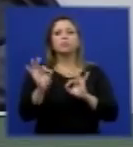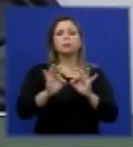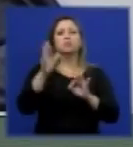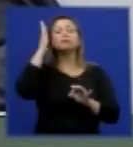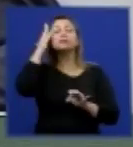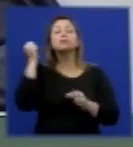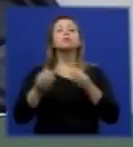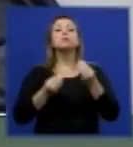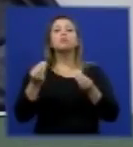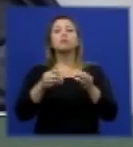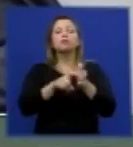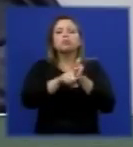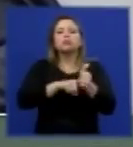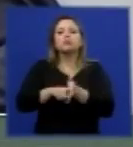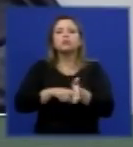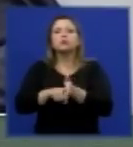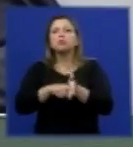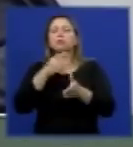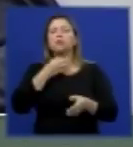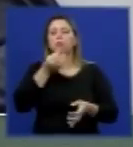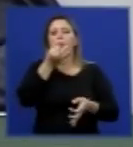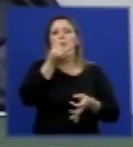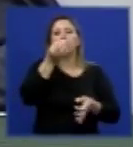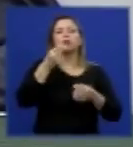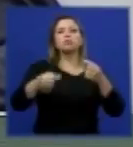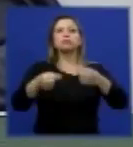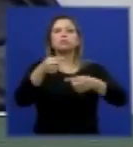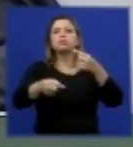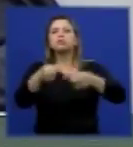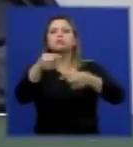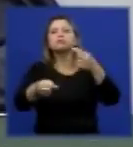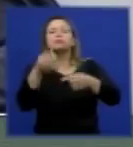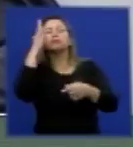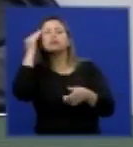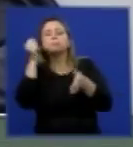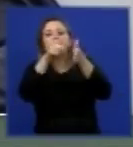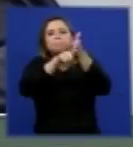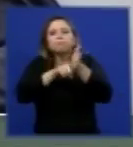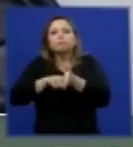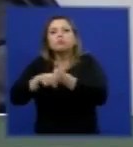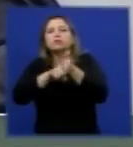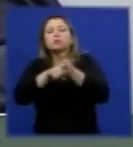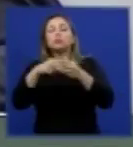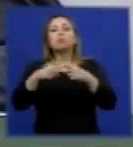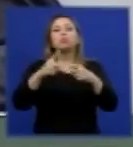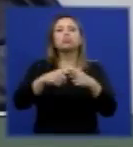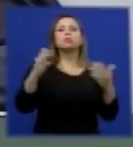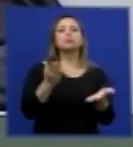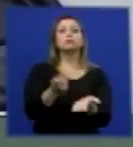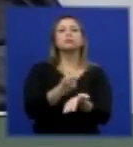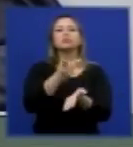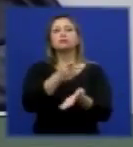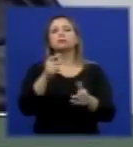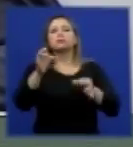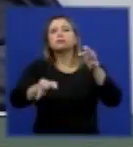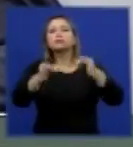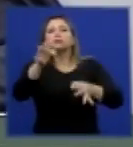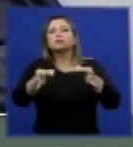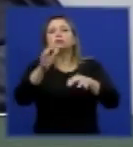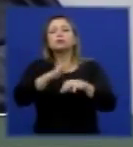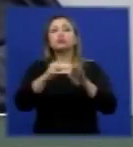desiderato de discutir os aspectos relevantes do ponto de vista jurídico